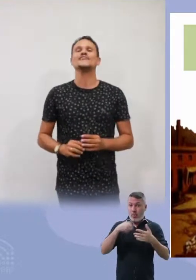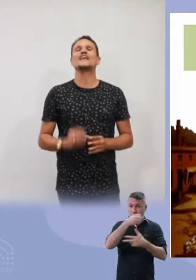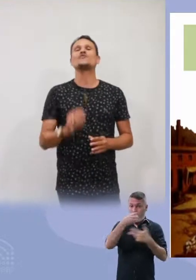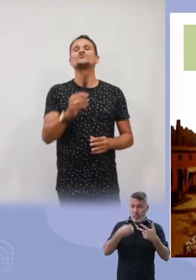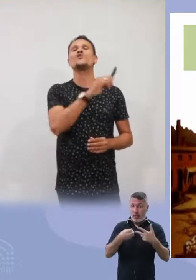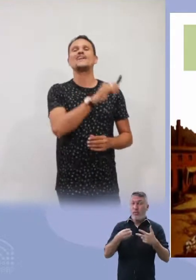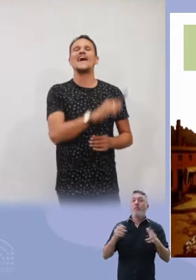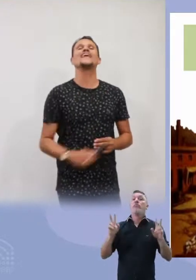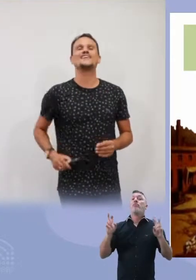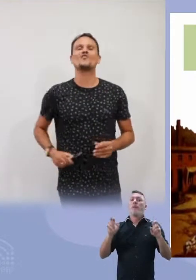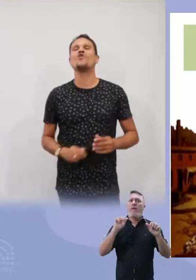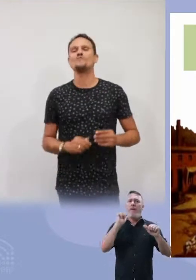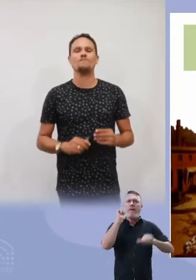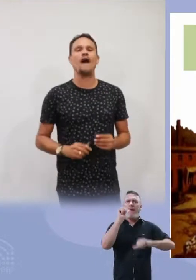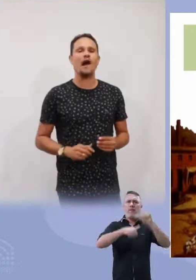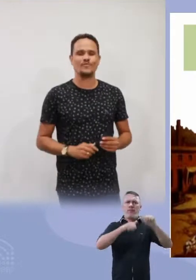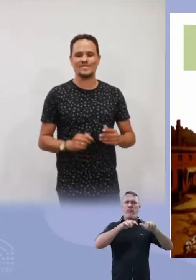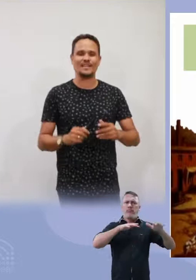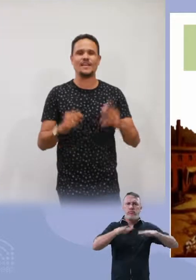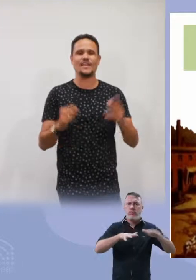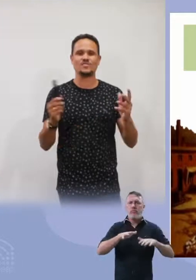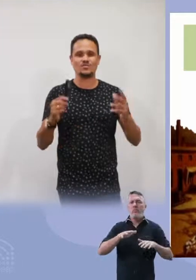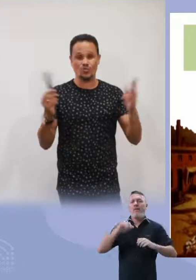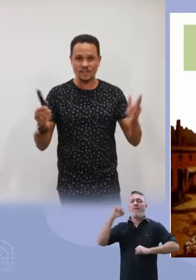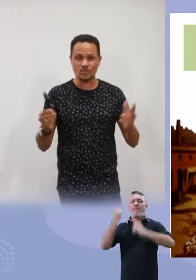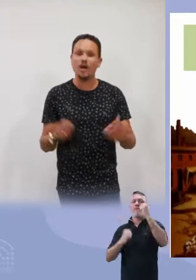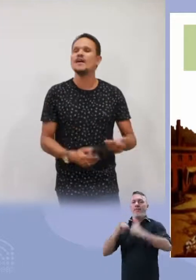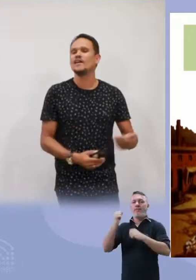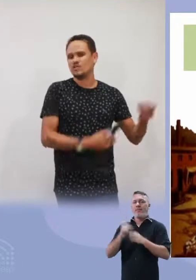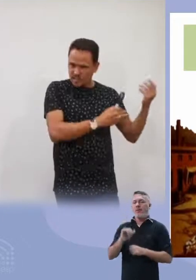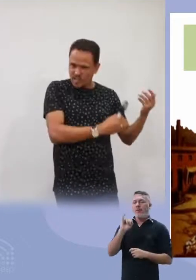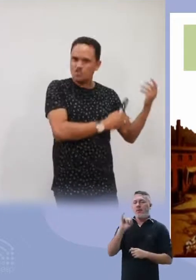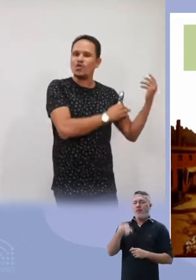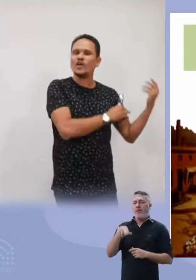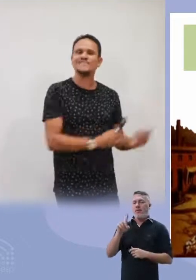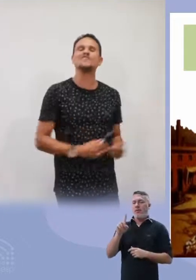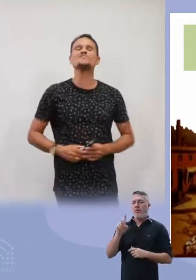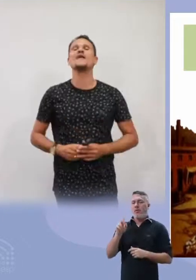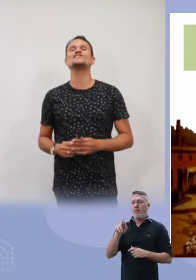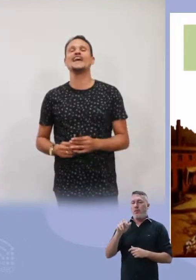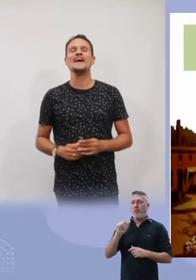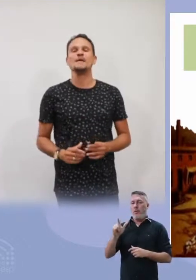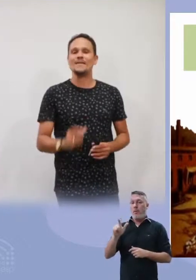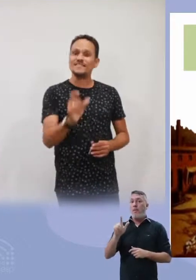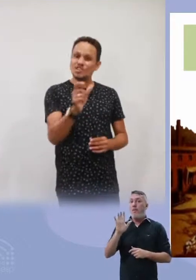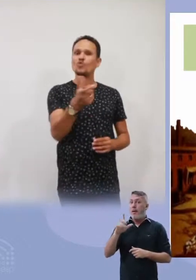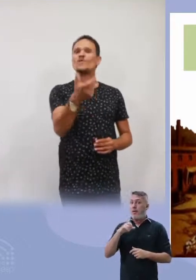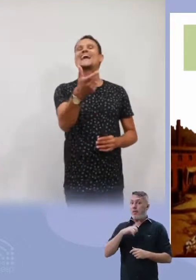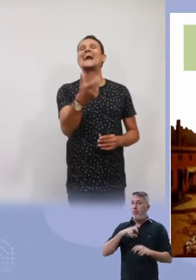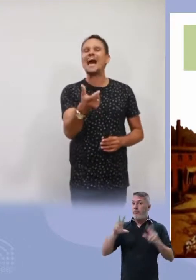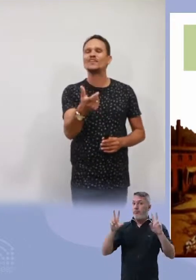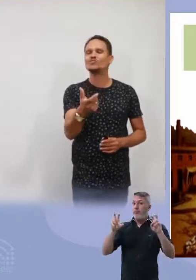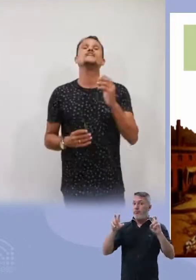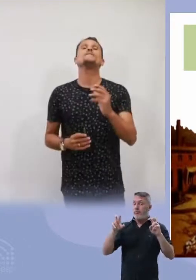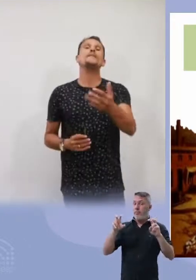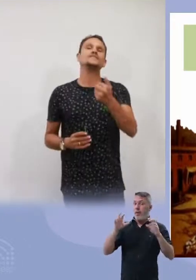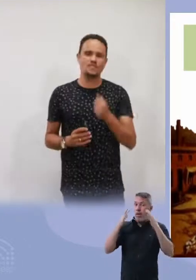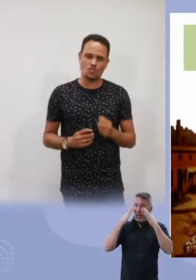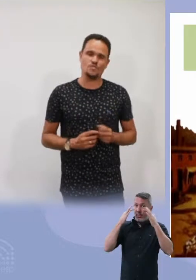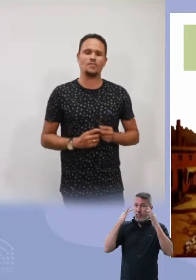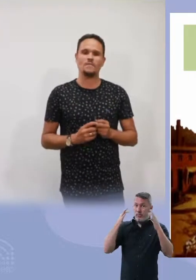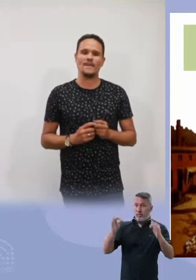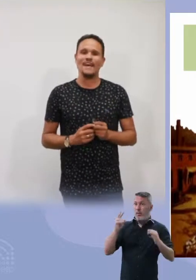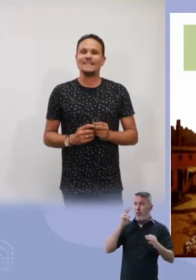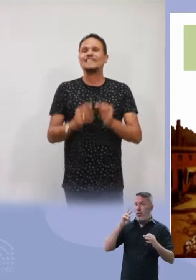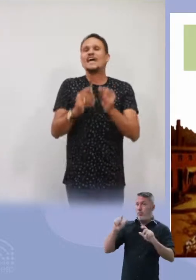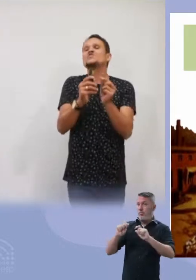autores está o senhor Eric Hobsbawm, um excelente historiador que nos deixou recentemente, né? Mas deixou um legado. Pense aqui